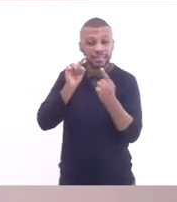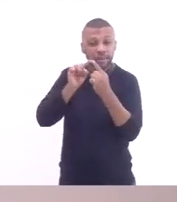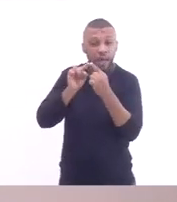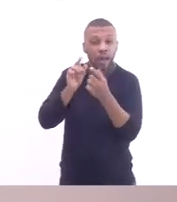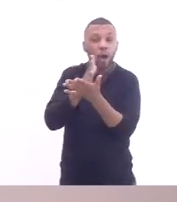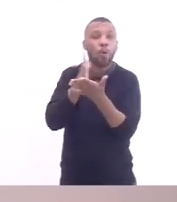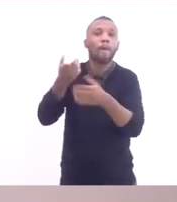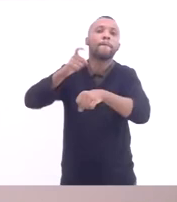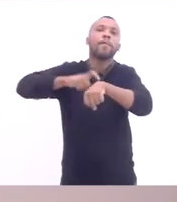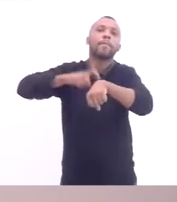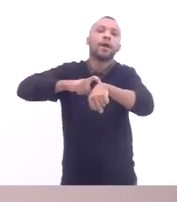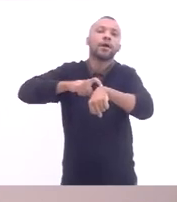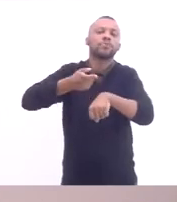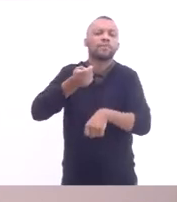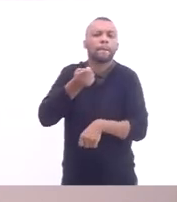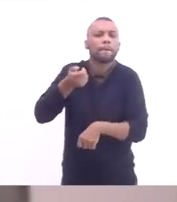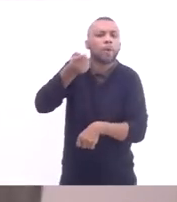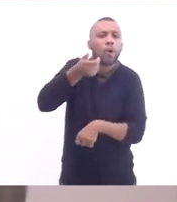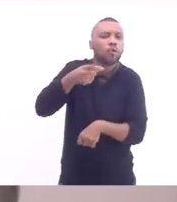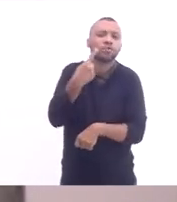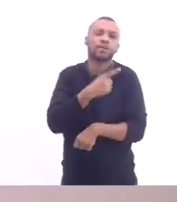como tivemos agora há pouco,